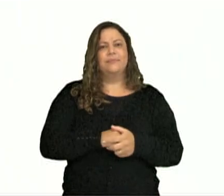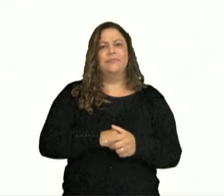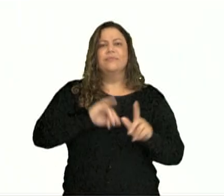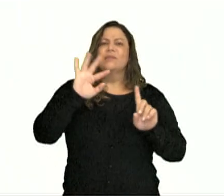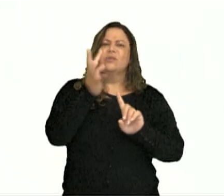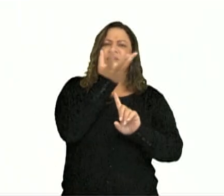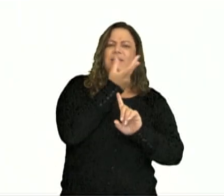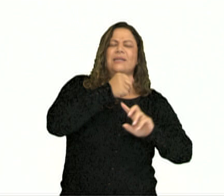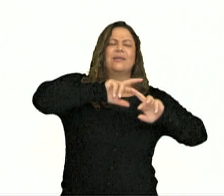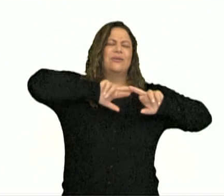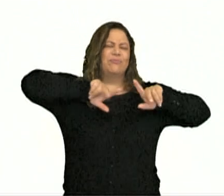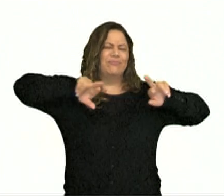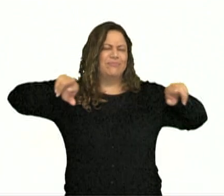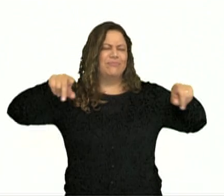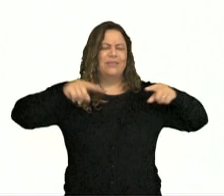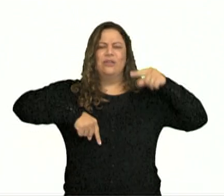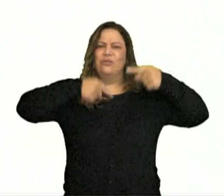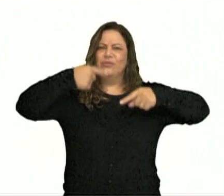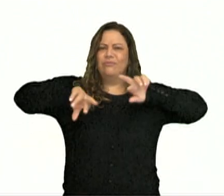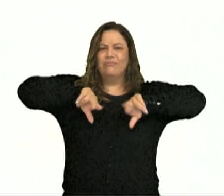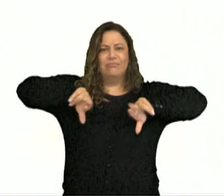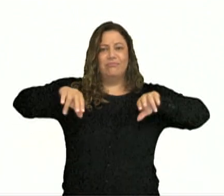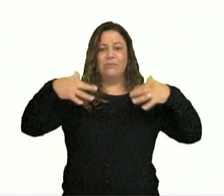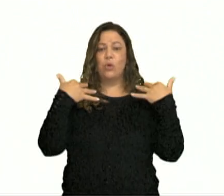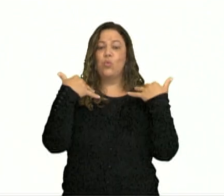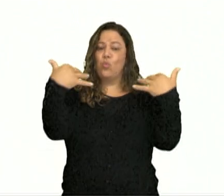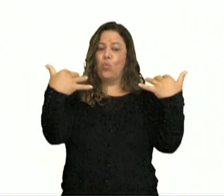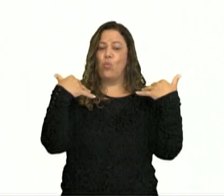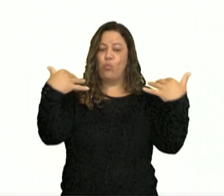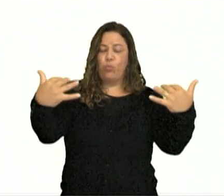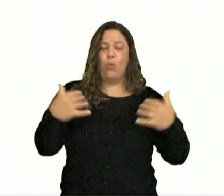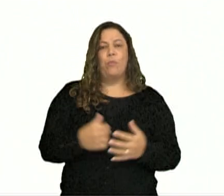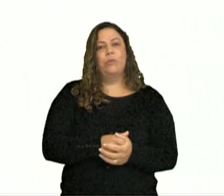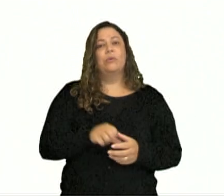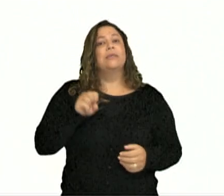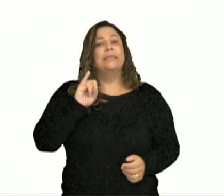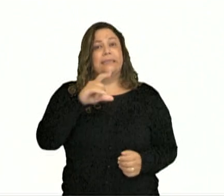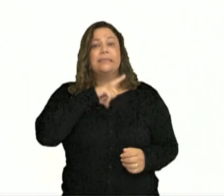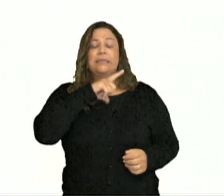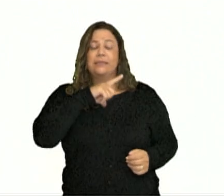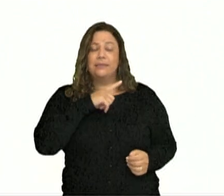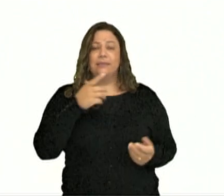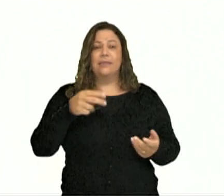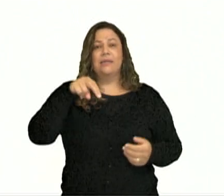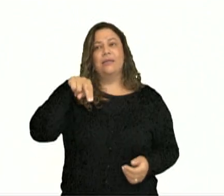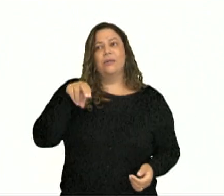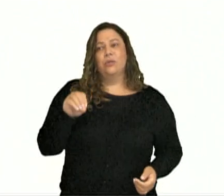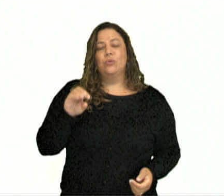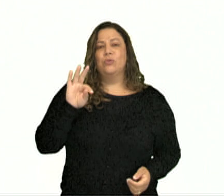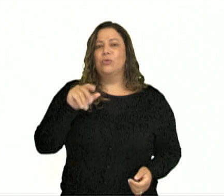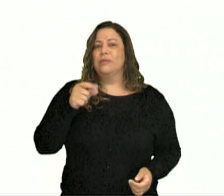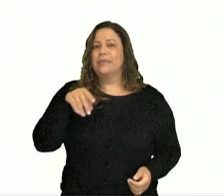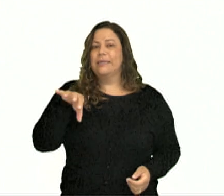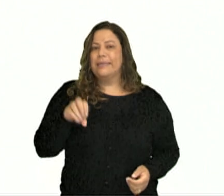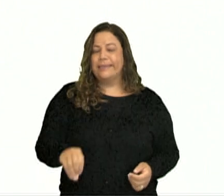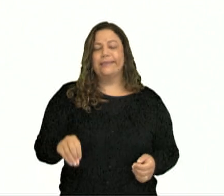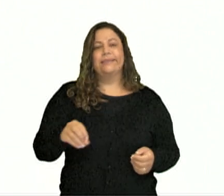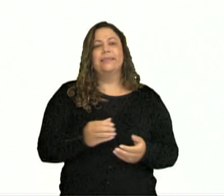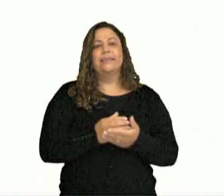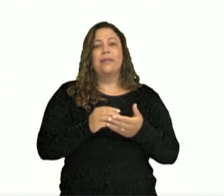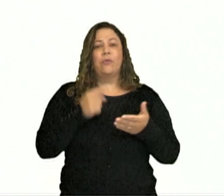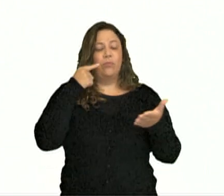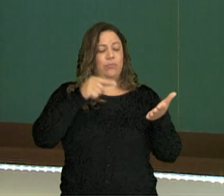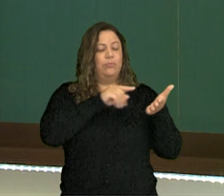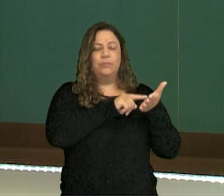uma ampliação no espaço e no tempo musical. Então, se eu tenho essa notação, né, eu tenho essa partitura musical, seja